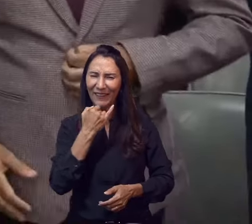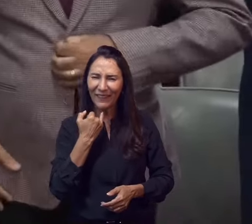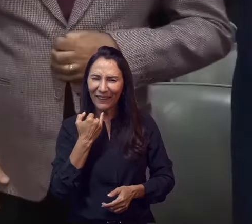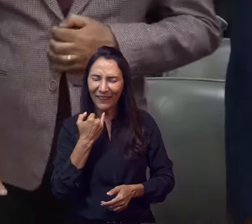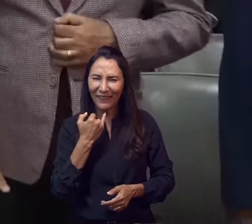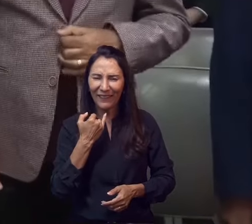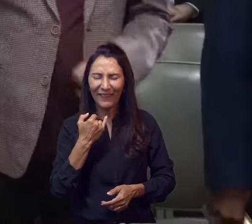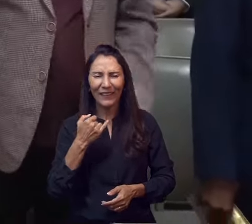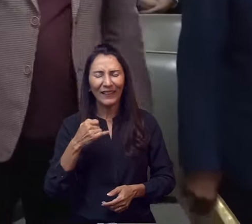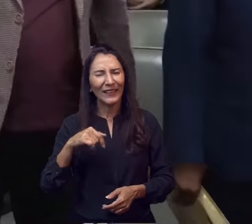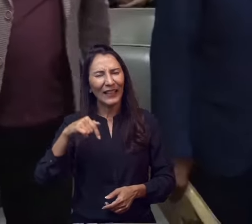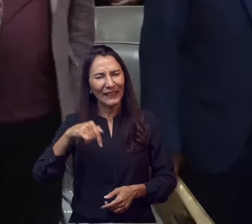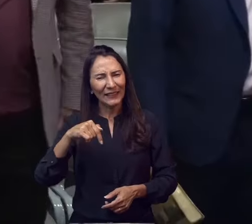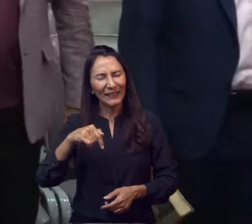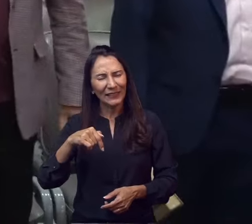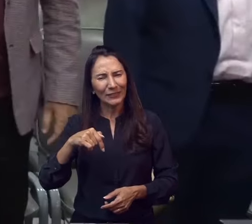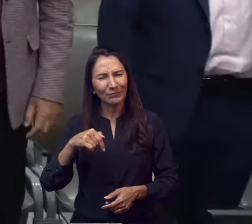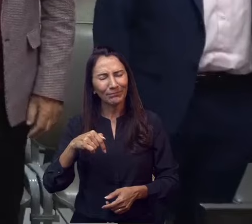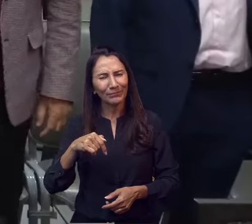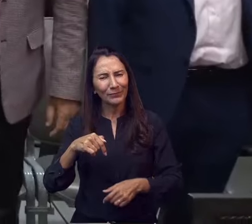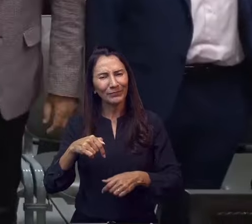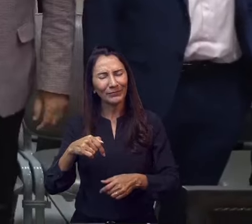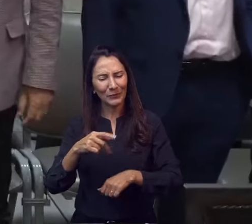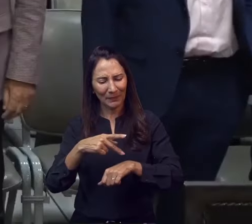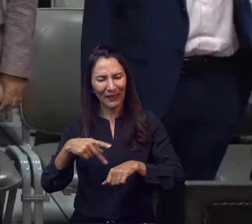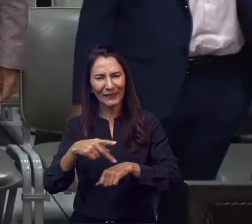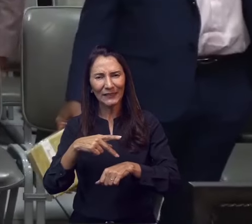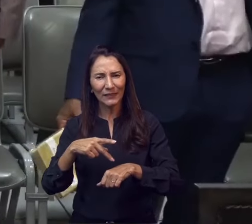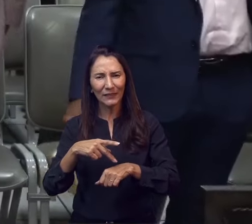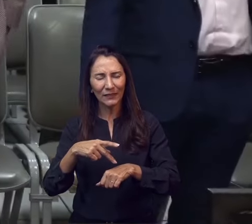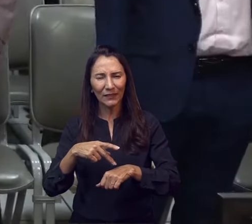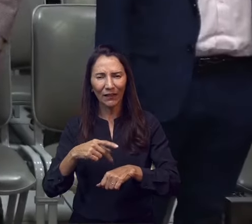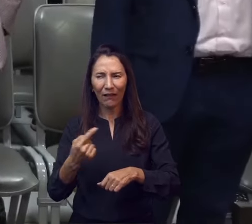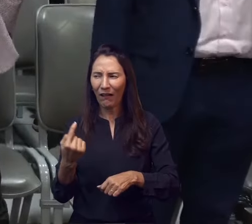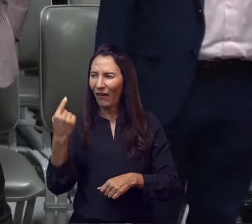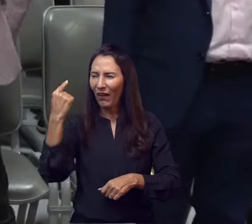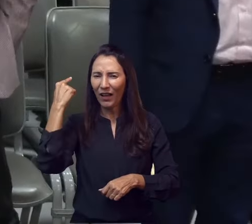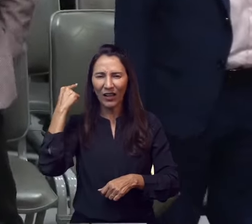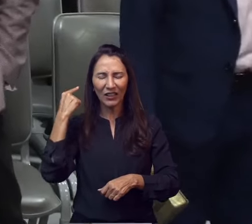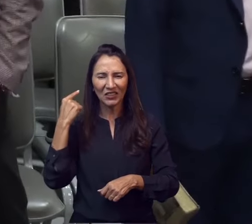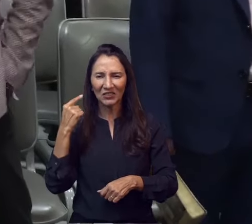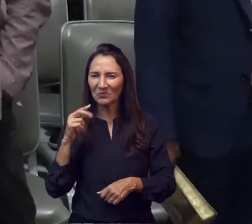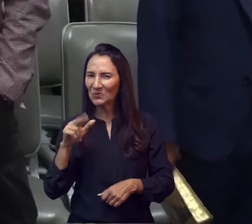país que há anos atrás Jamais isso poderia acontecer